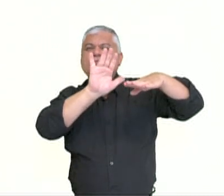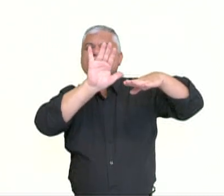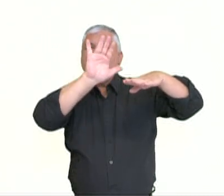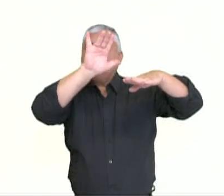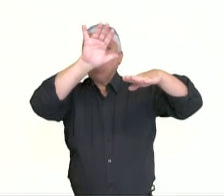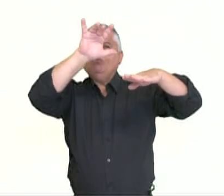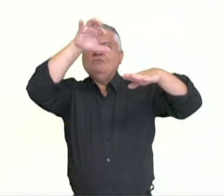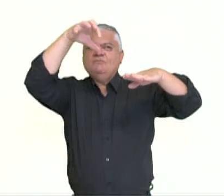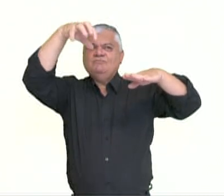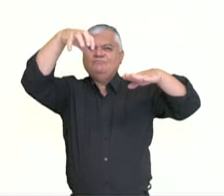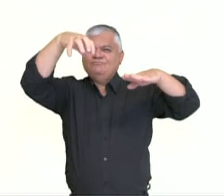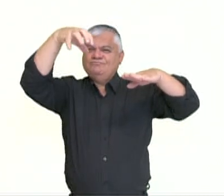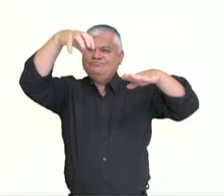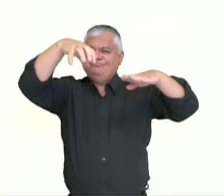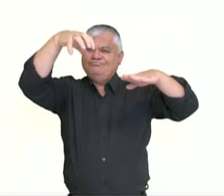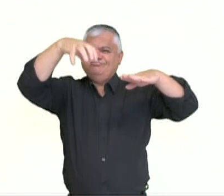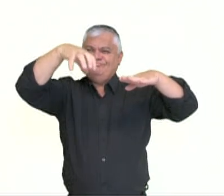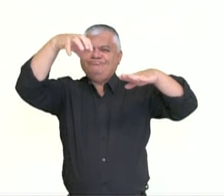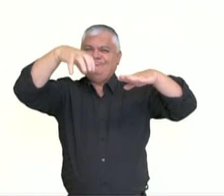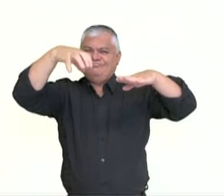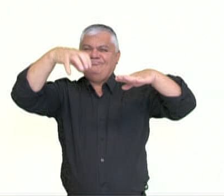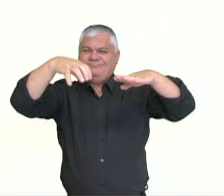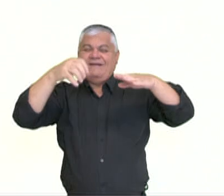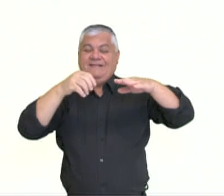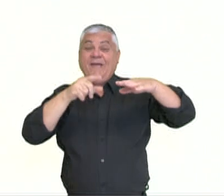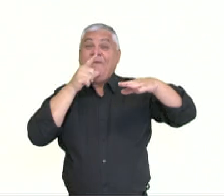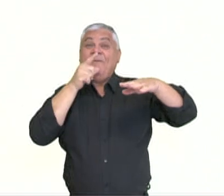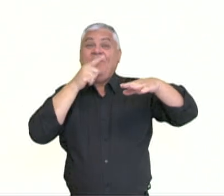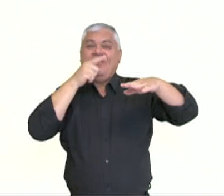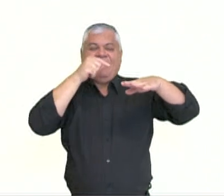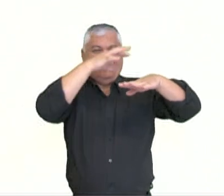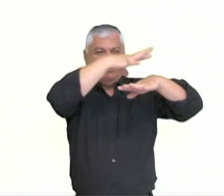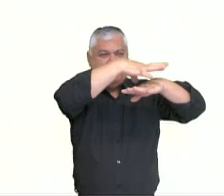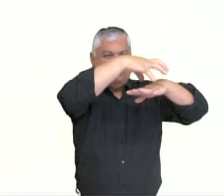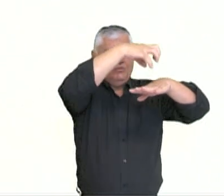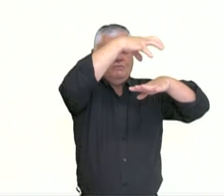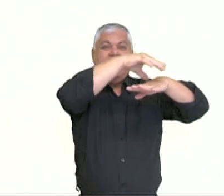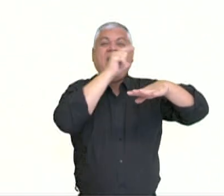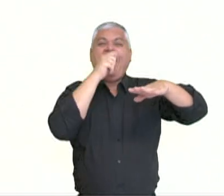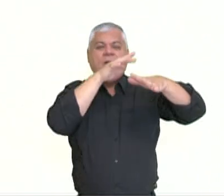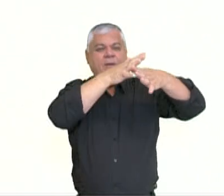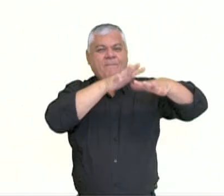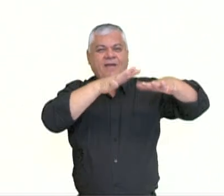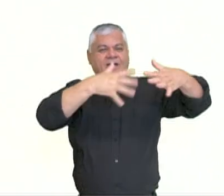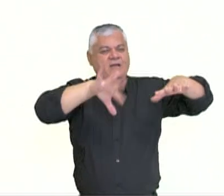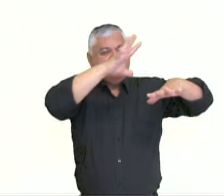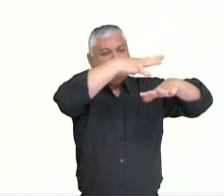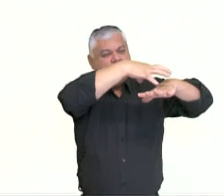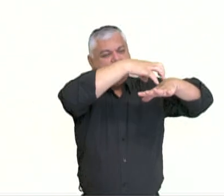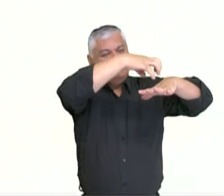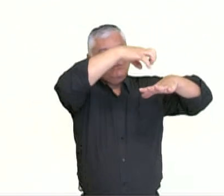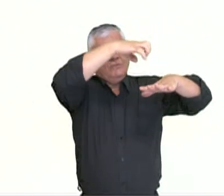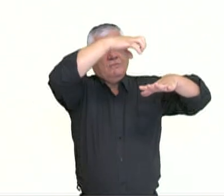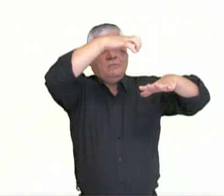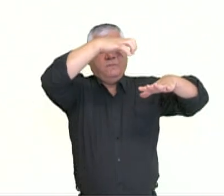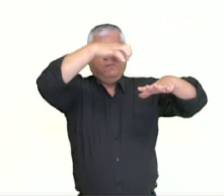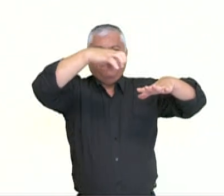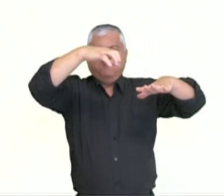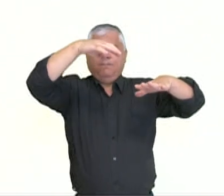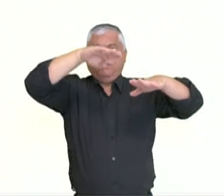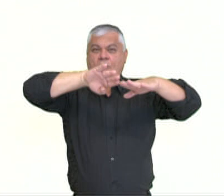aí essa nuvem fica carregada, porque vai subindo e vai precipitar ali na região de serra. E aí nós chamamos